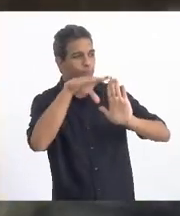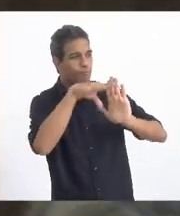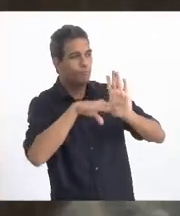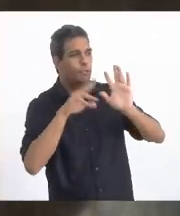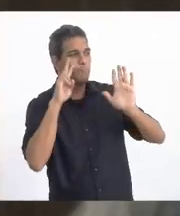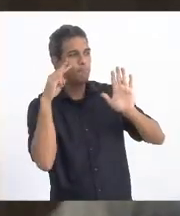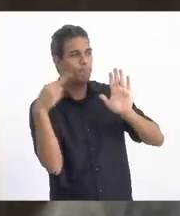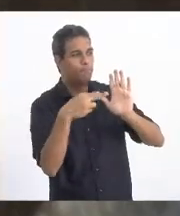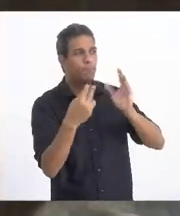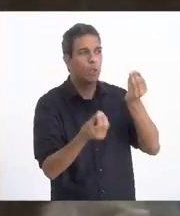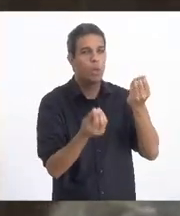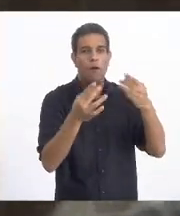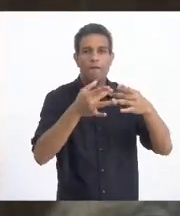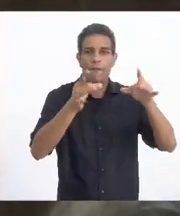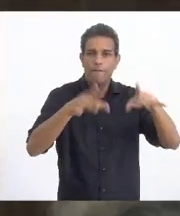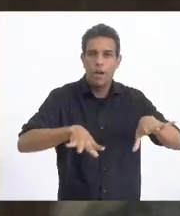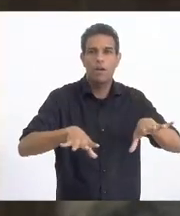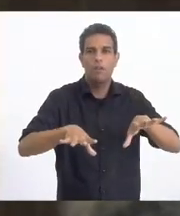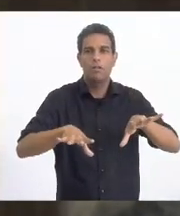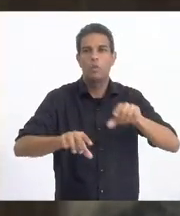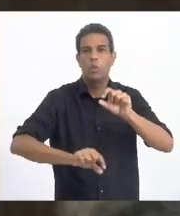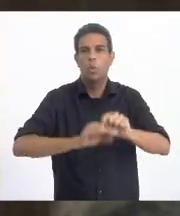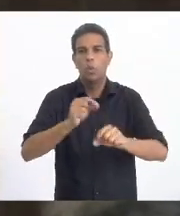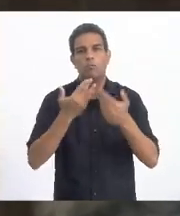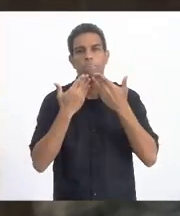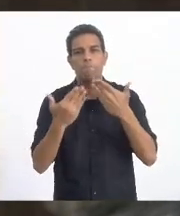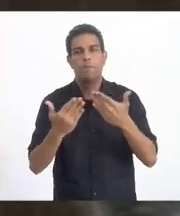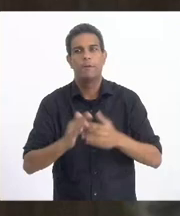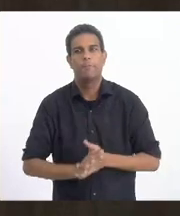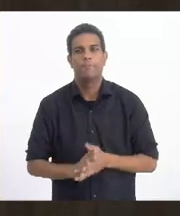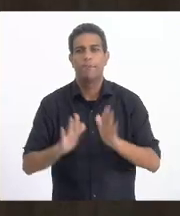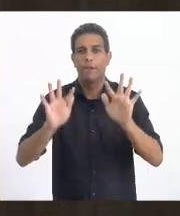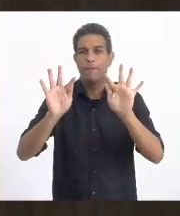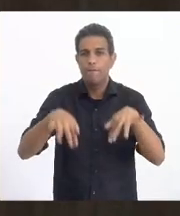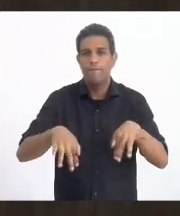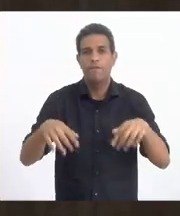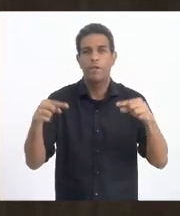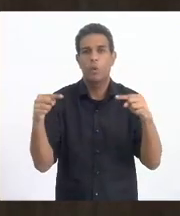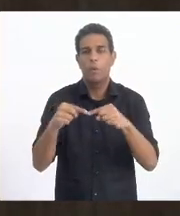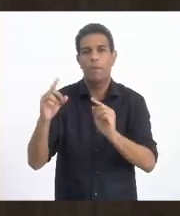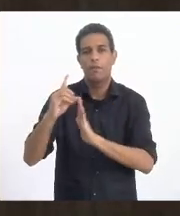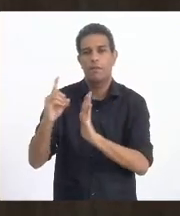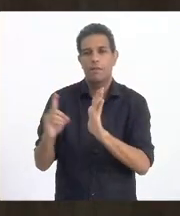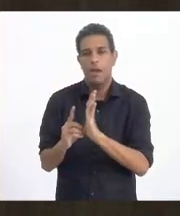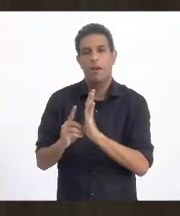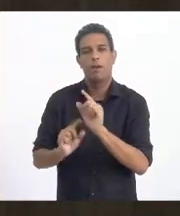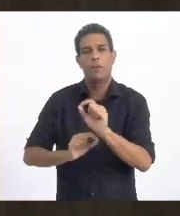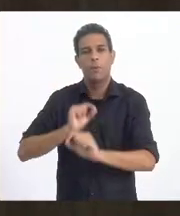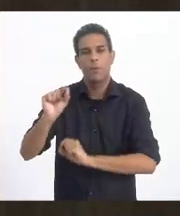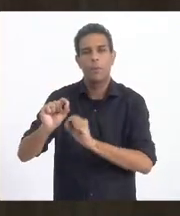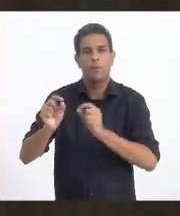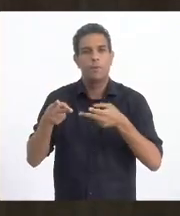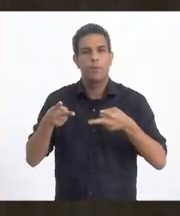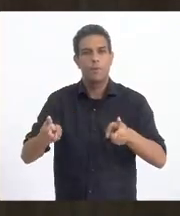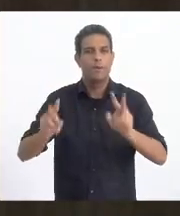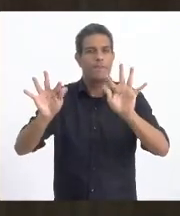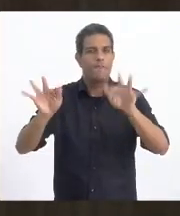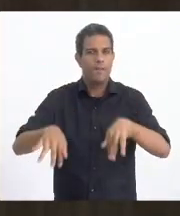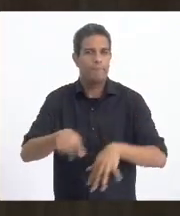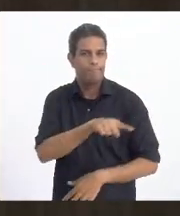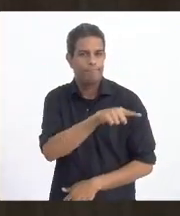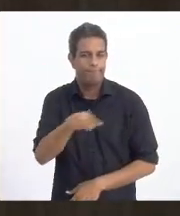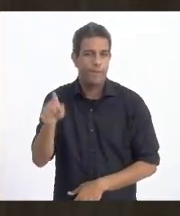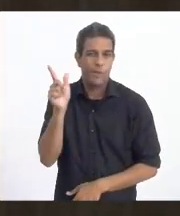Terminando o decreto. Para concluir, por favor. Terminando o decreto, E esse decreto vai acabar,